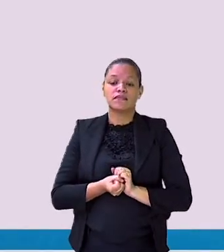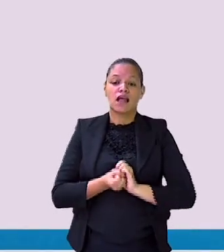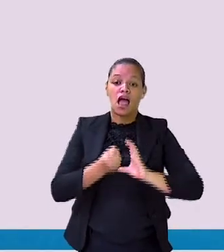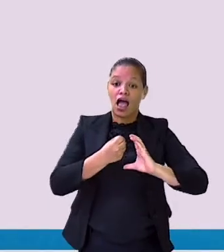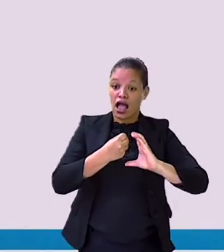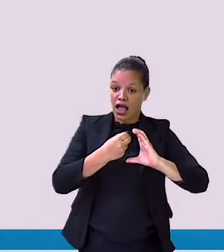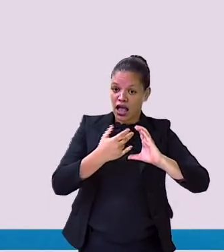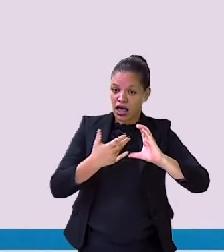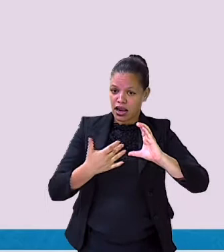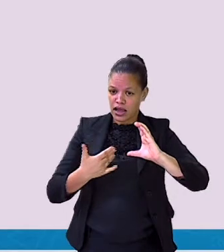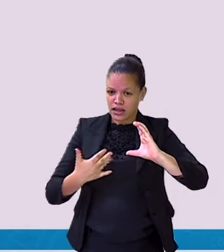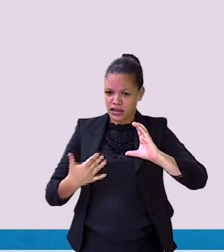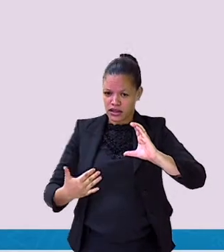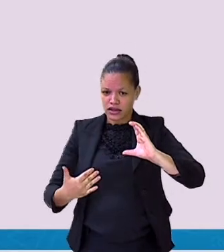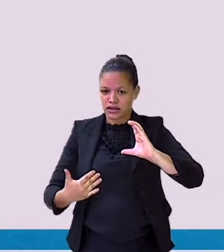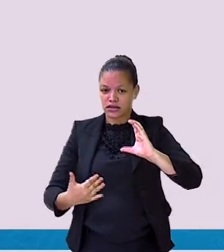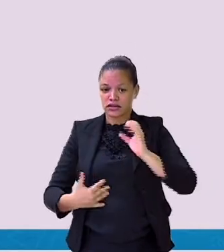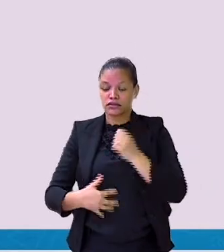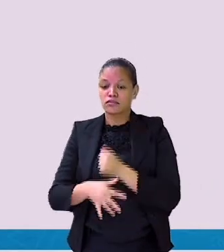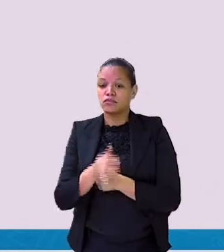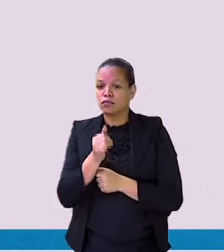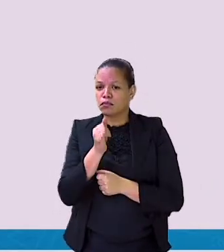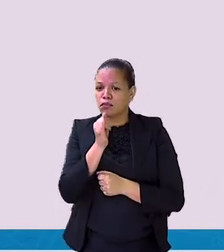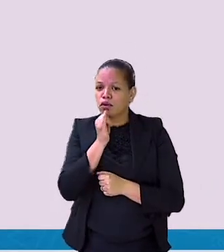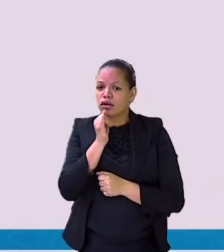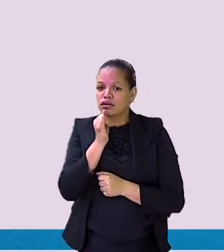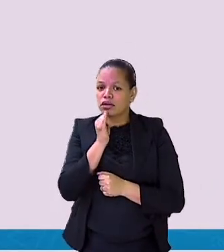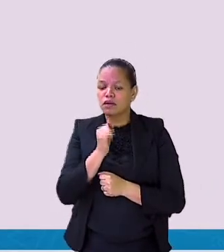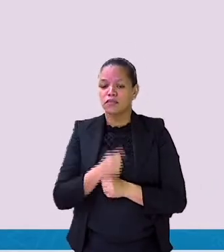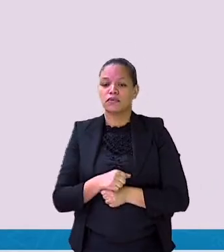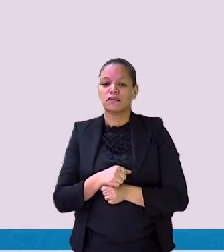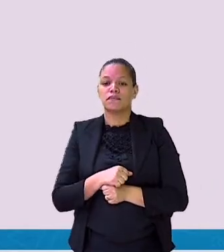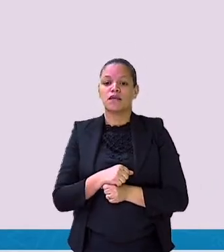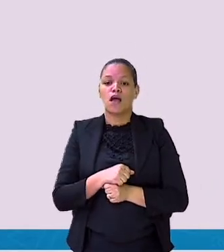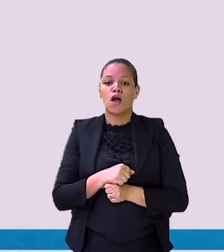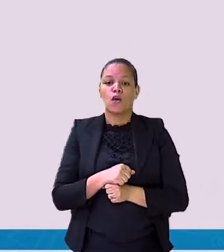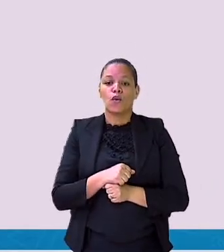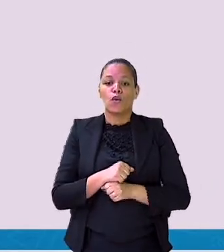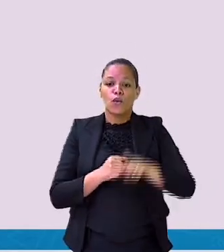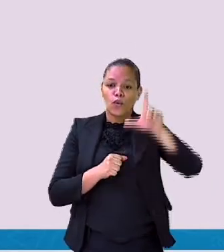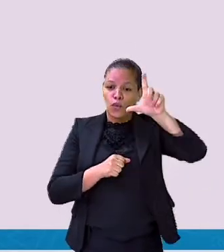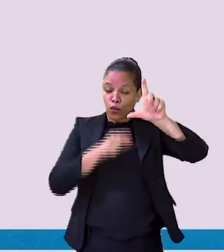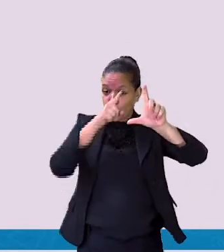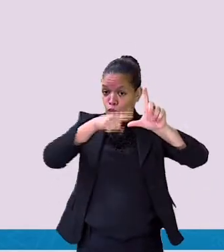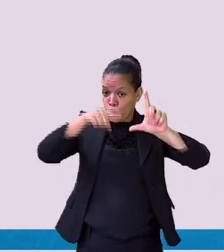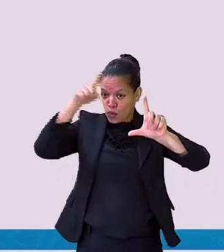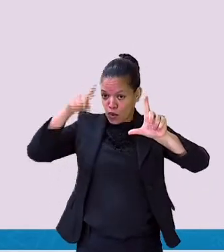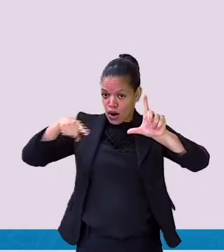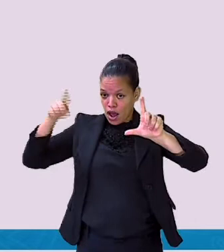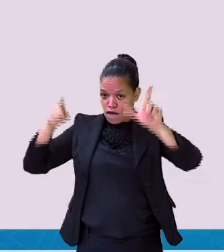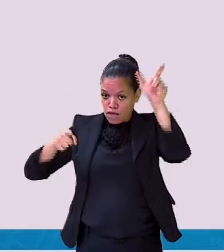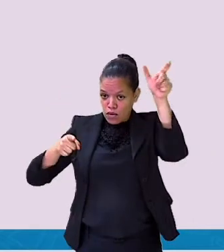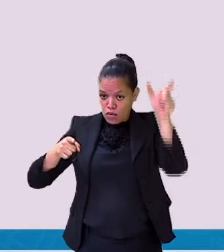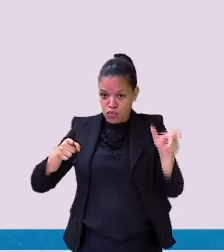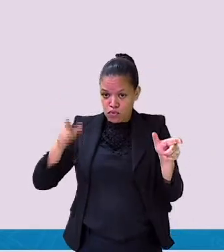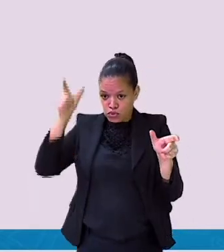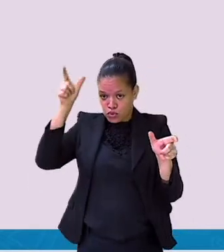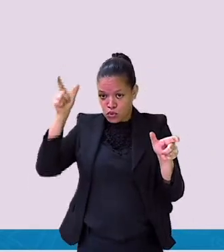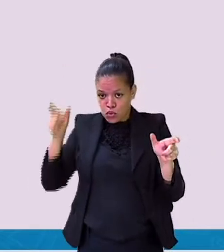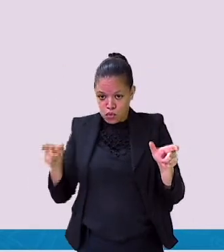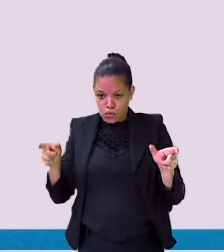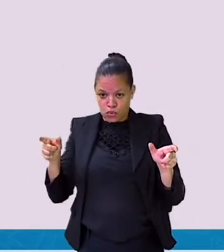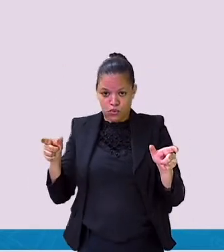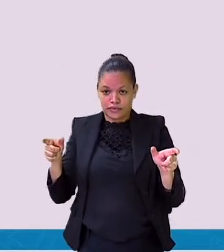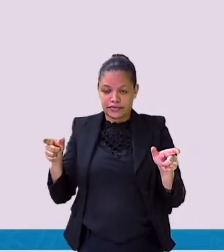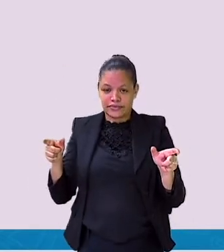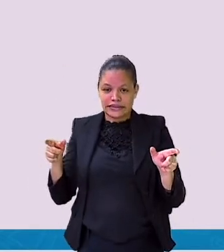um gráfico aqui, ó, evolução da densidade demográfica. O que é isso, professora? Bom, eu nem precisaria explicar porque a